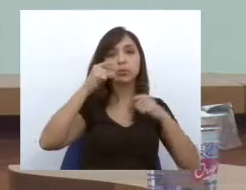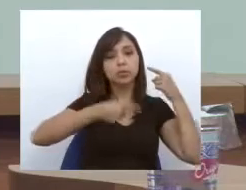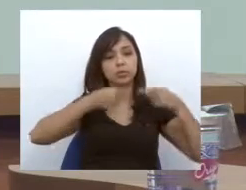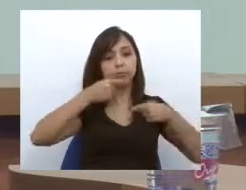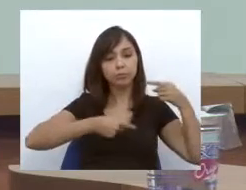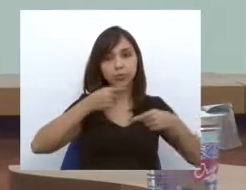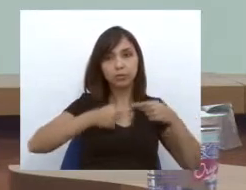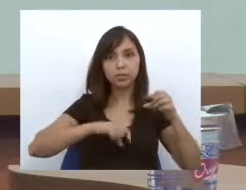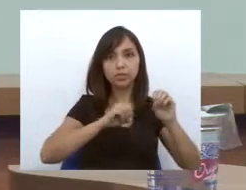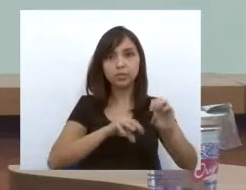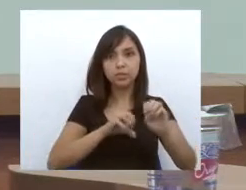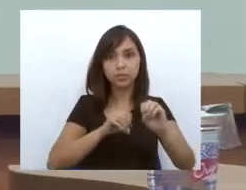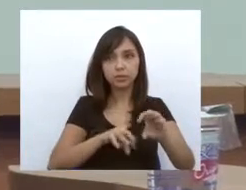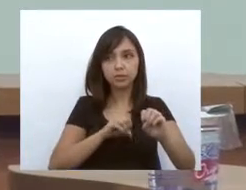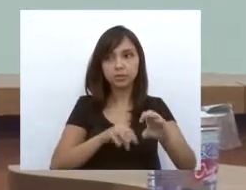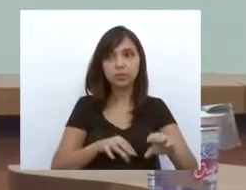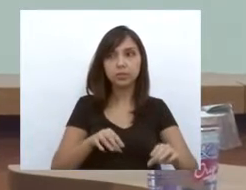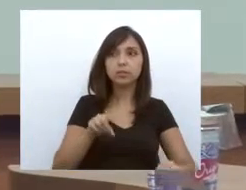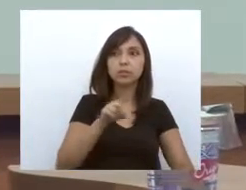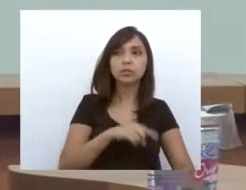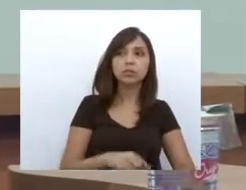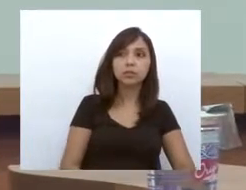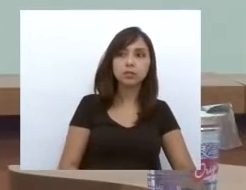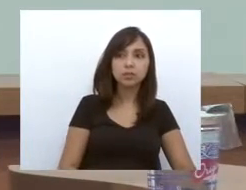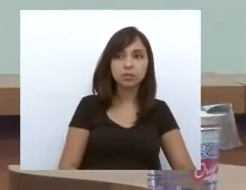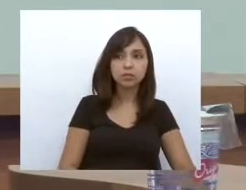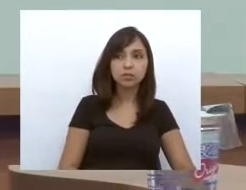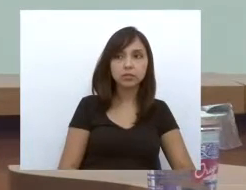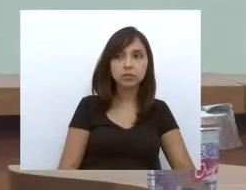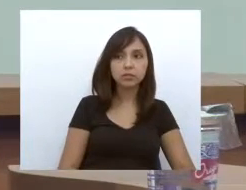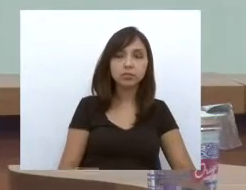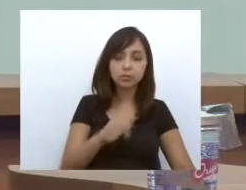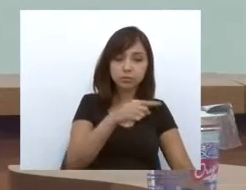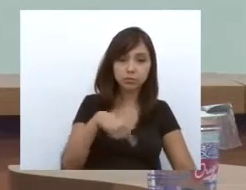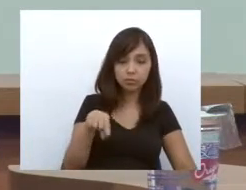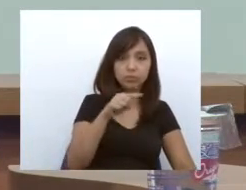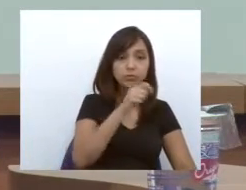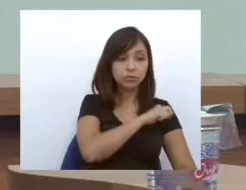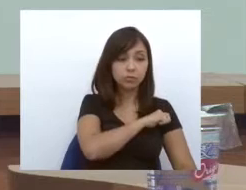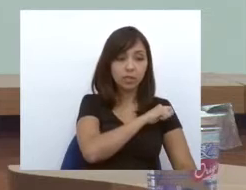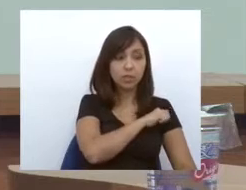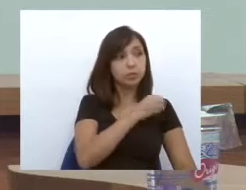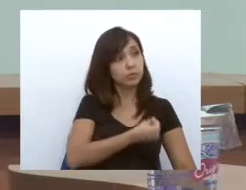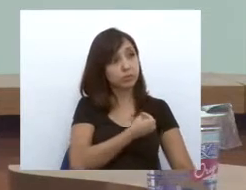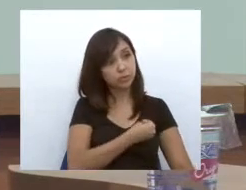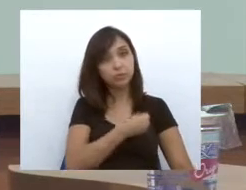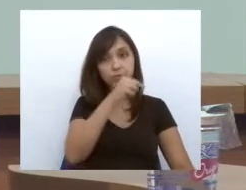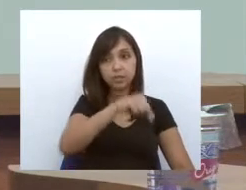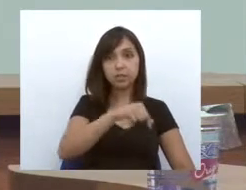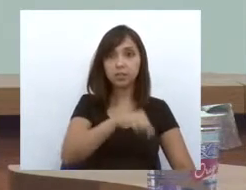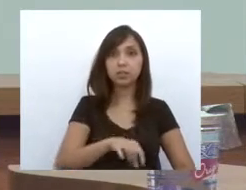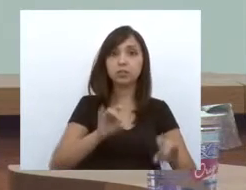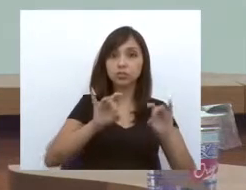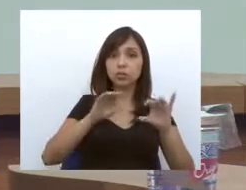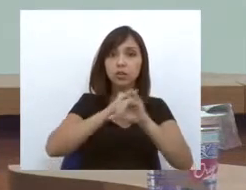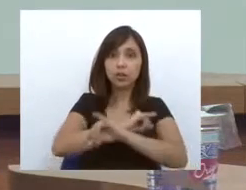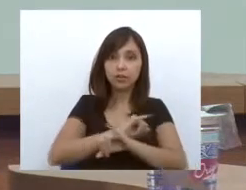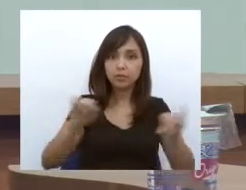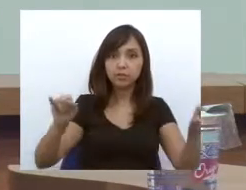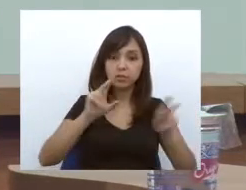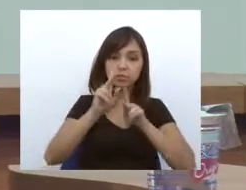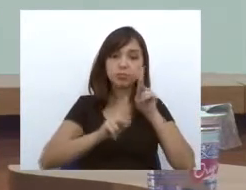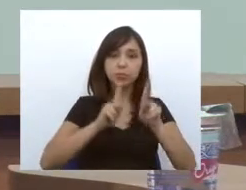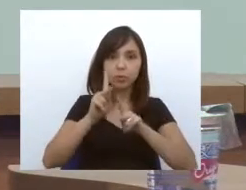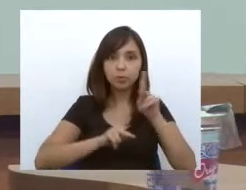educacional. Os Para nossos concluir. Alunos, concluindo, os nossos alunos estão aqui. Eu só quero informar.